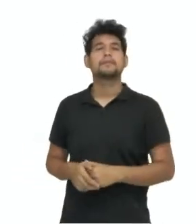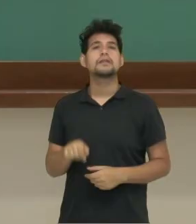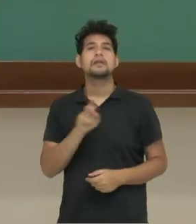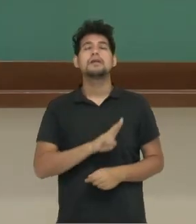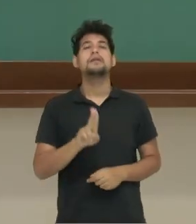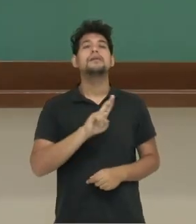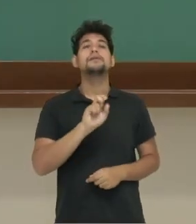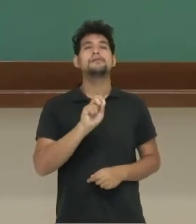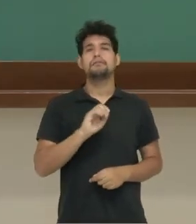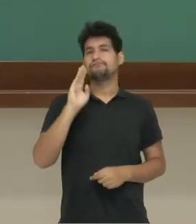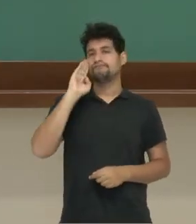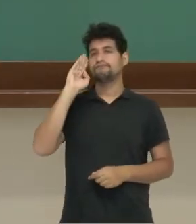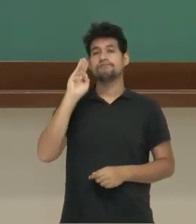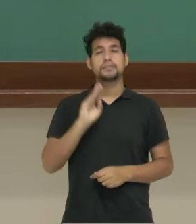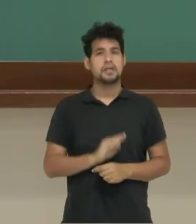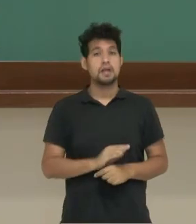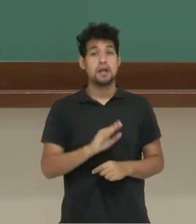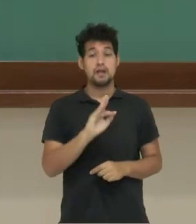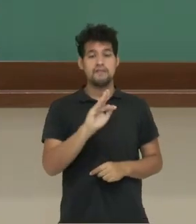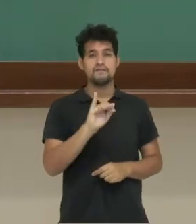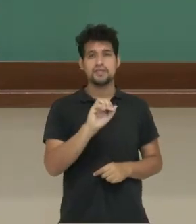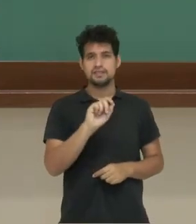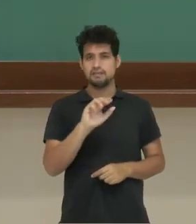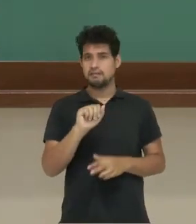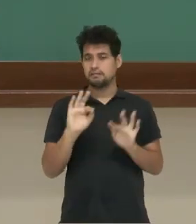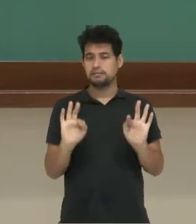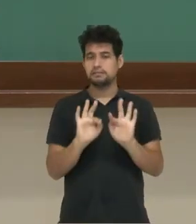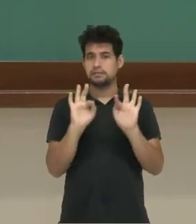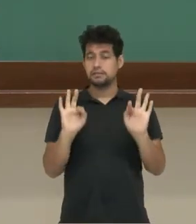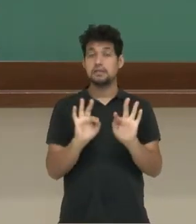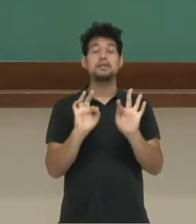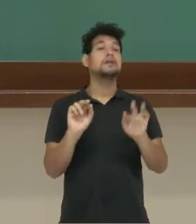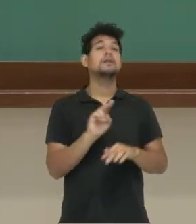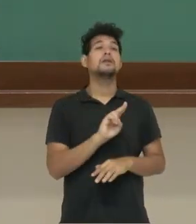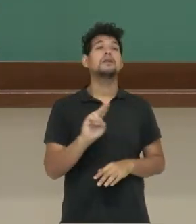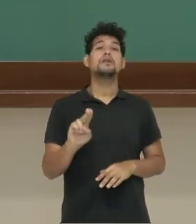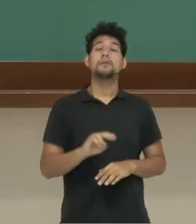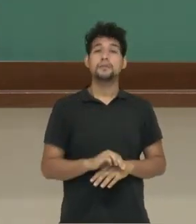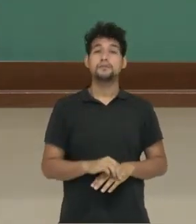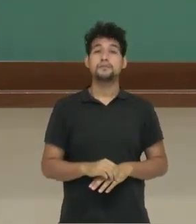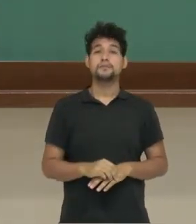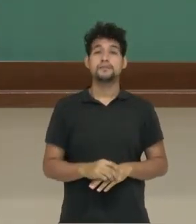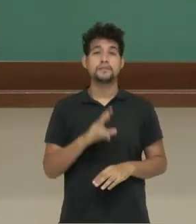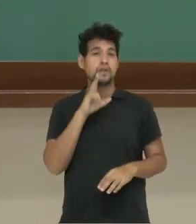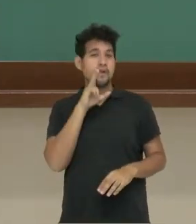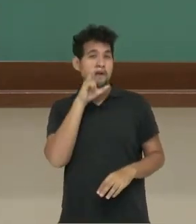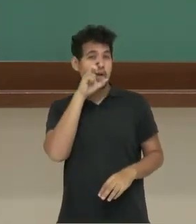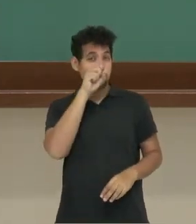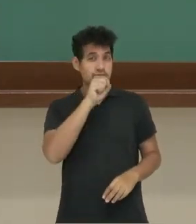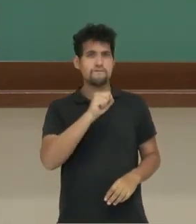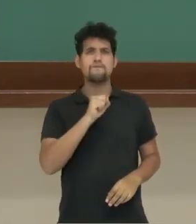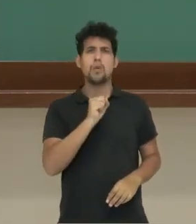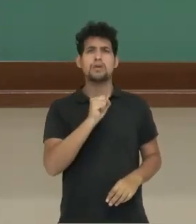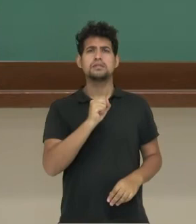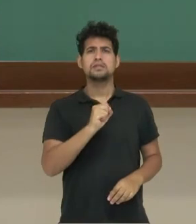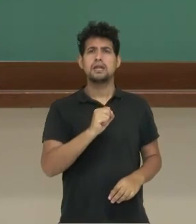utiliza um princípio da física chamada força centrífuga, Que é